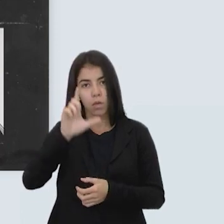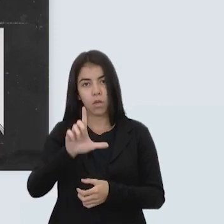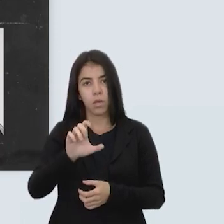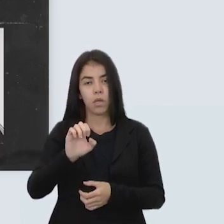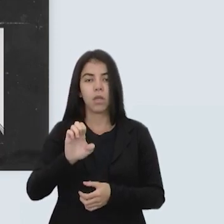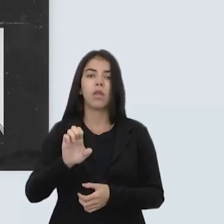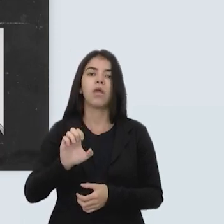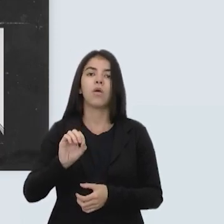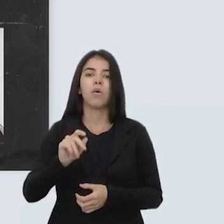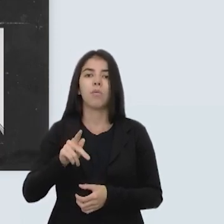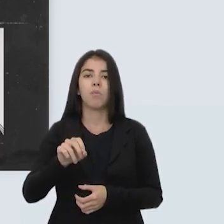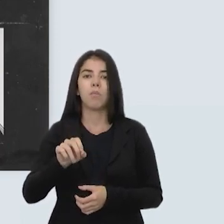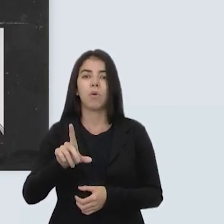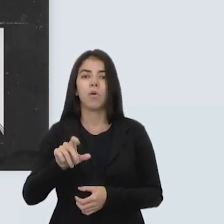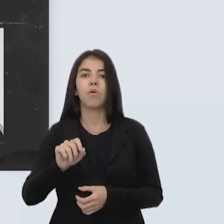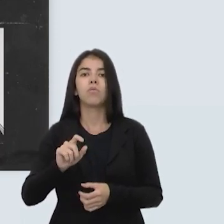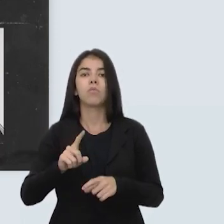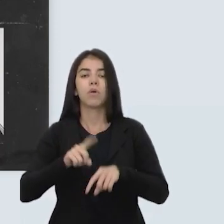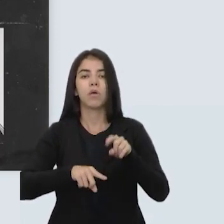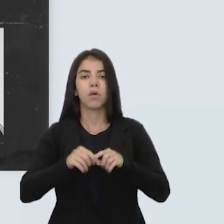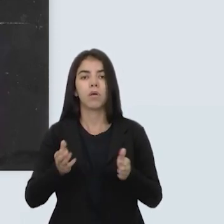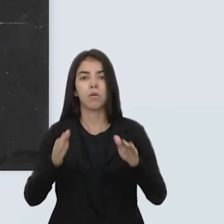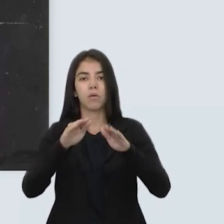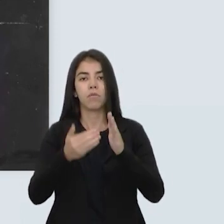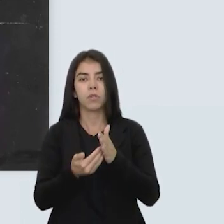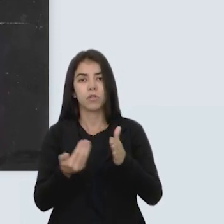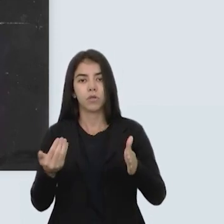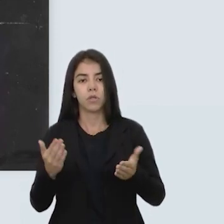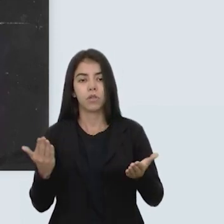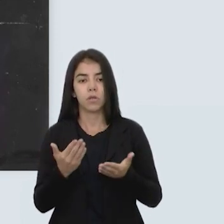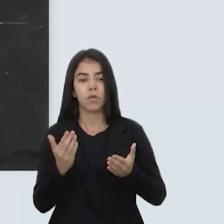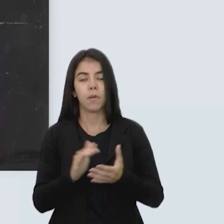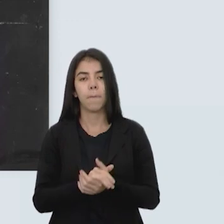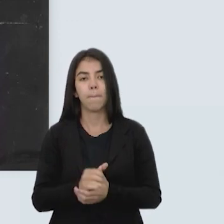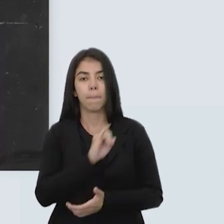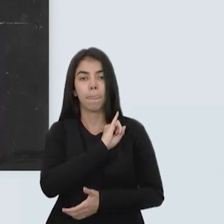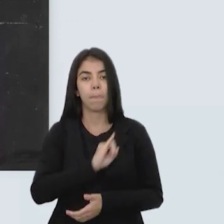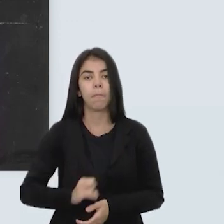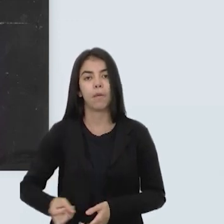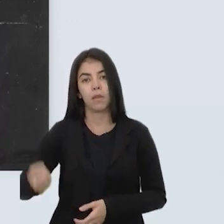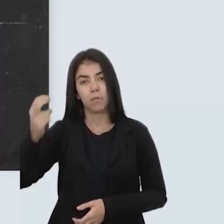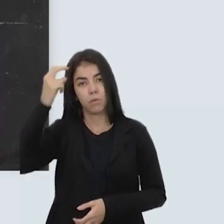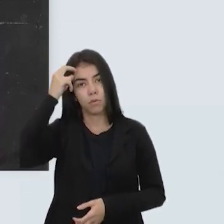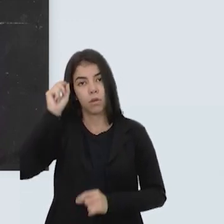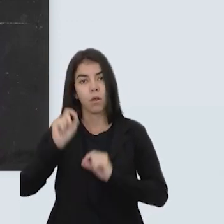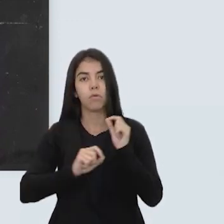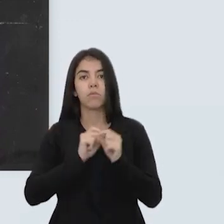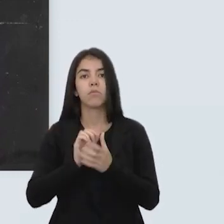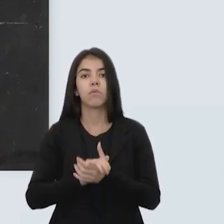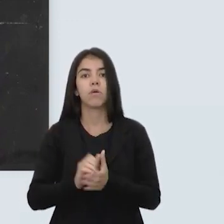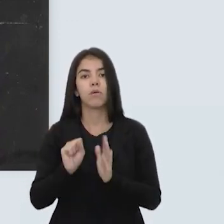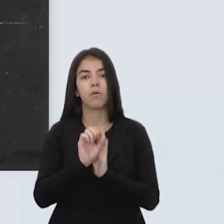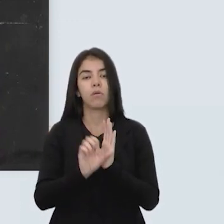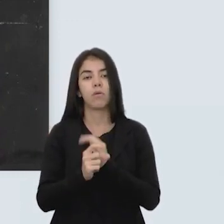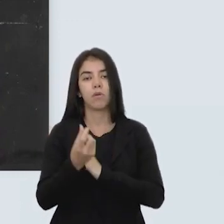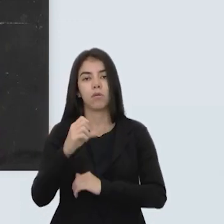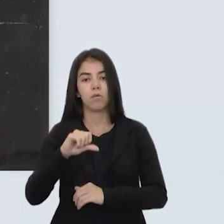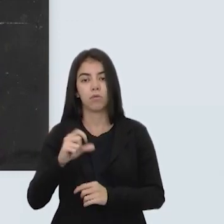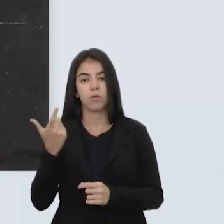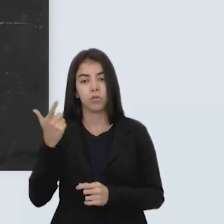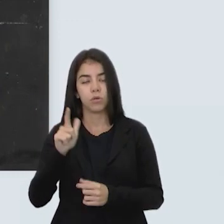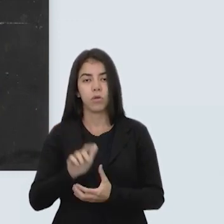de Antuérpia foi removida recentemente. Tá, mas o imperialismo cultural. Durante o século XIX, de